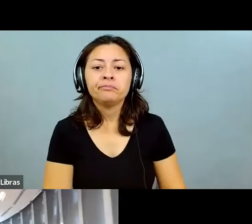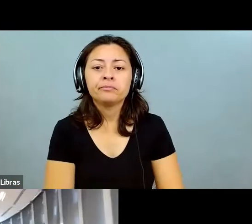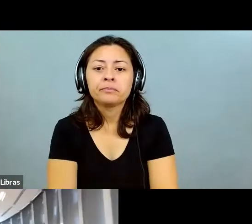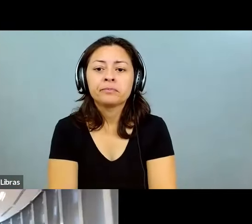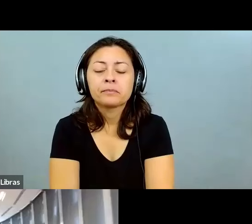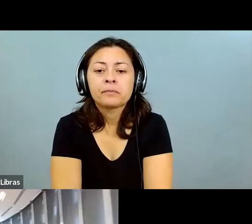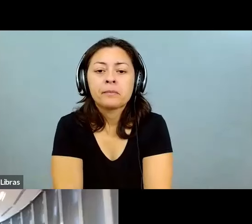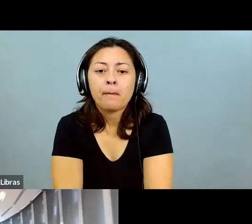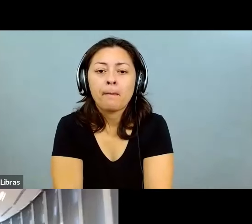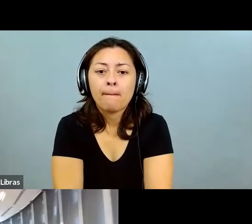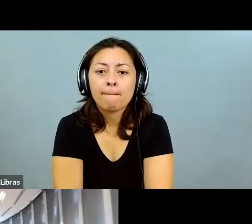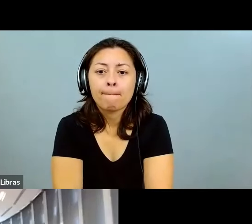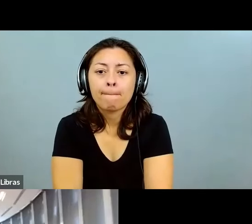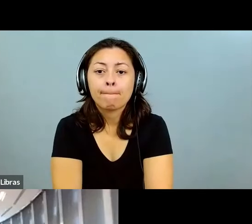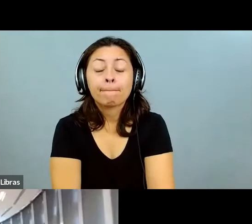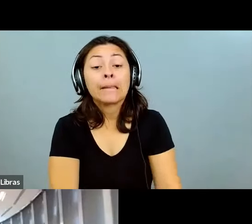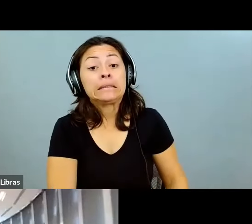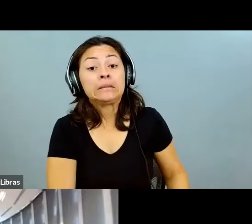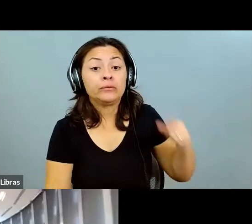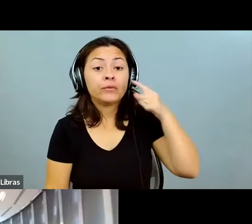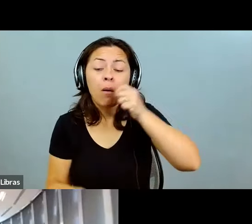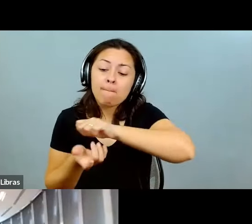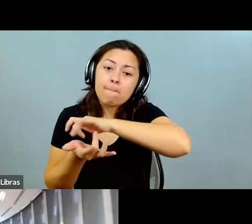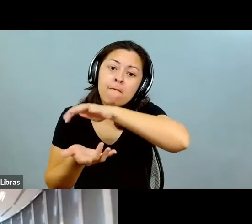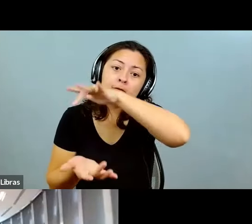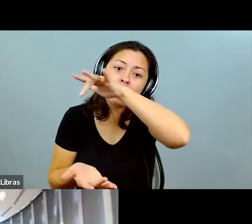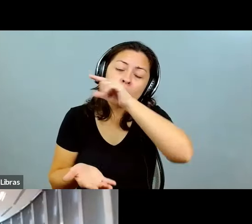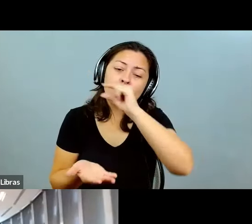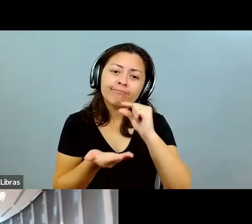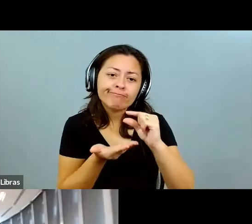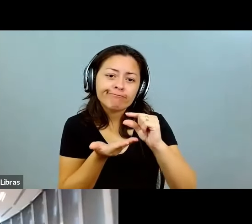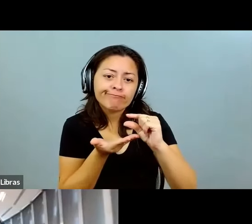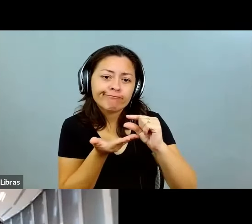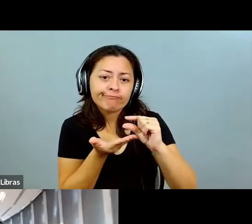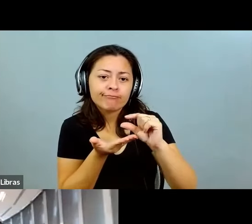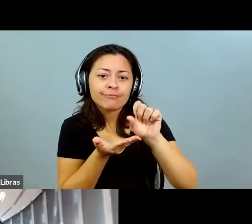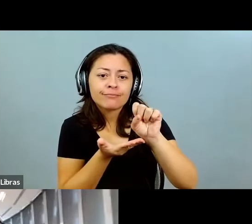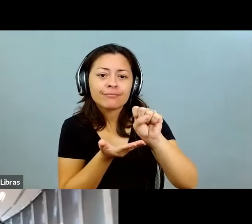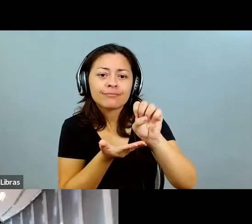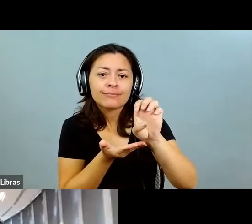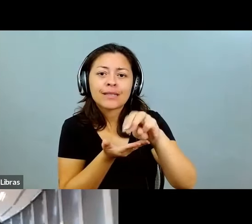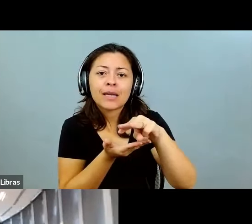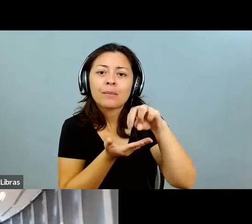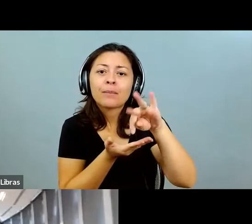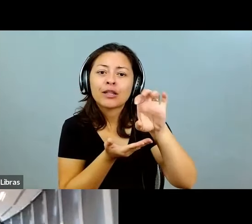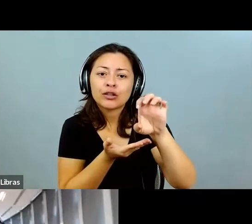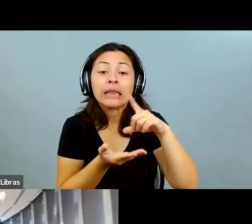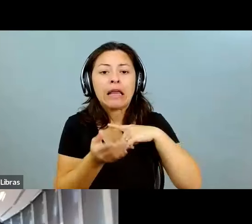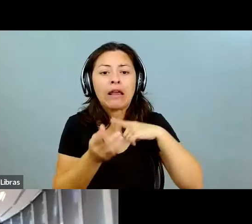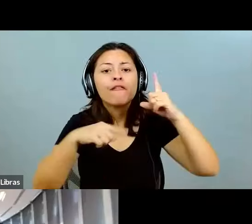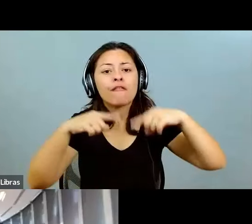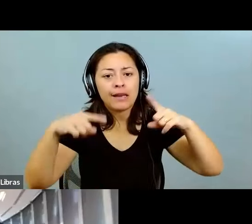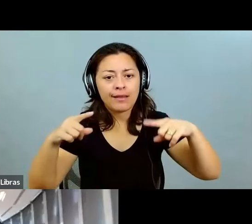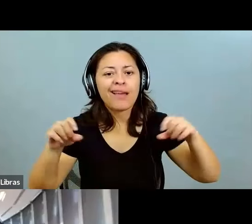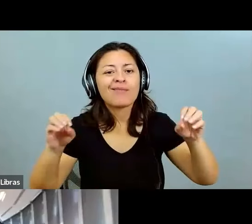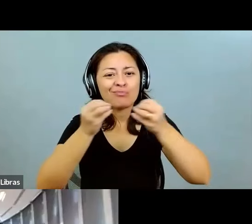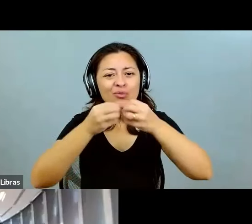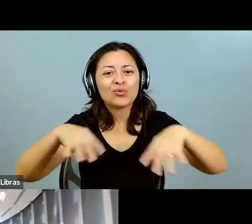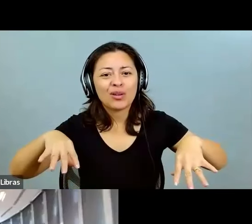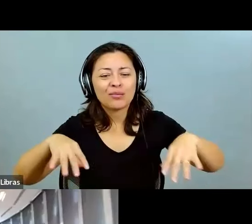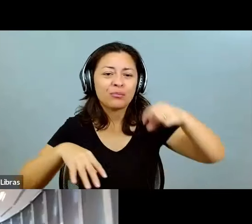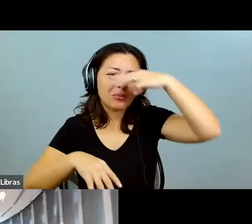tá volume de sementes volume de sementes de soja teve algumas variedades que foram afetadas no Mato Grosso as varades